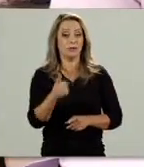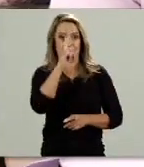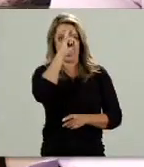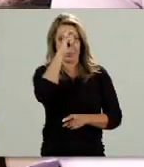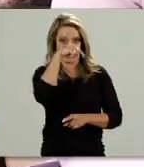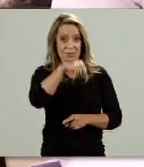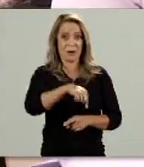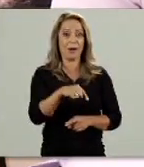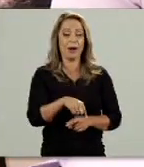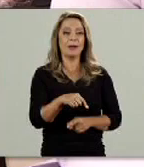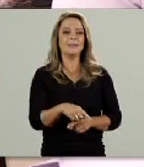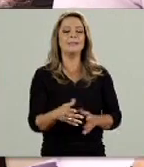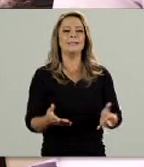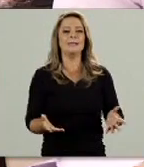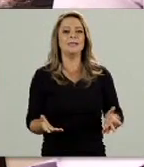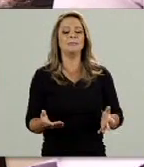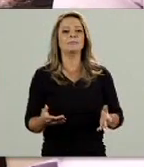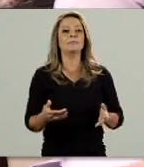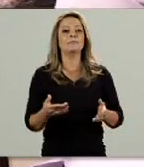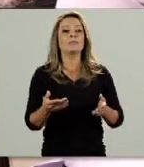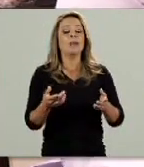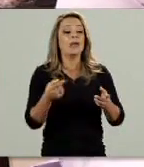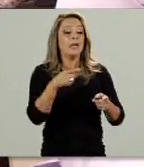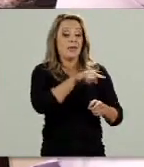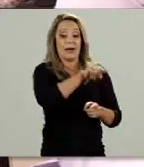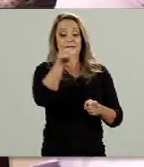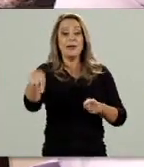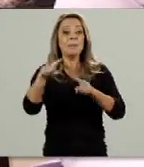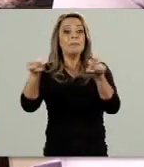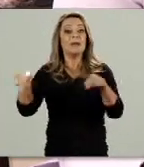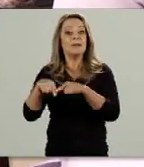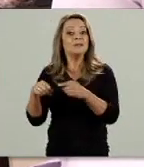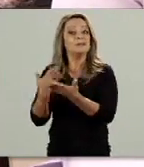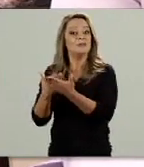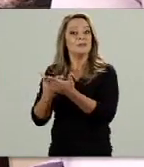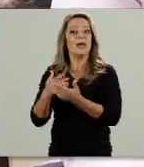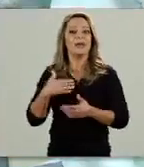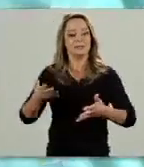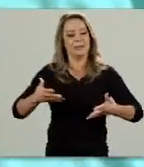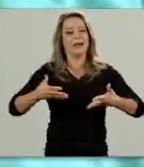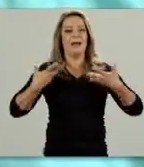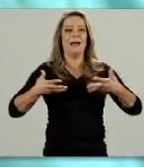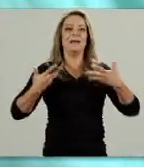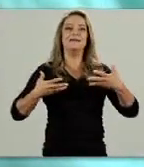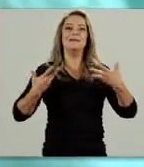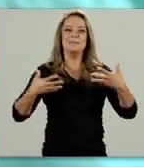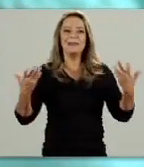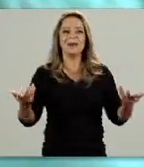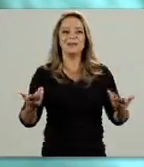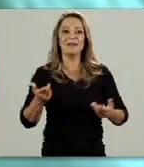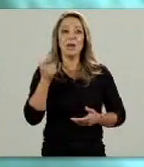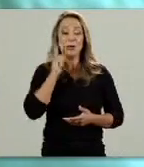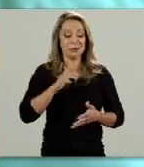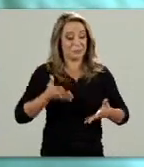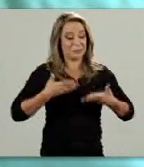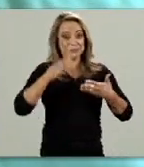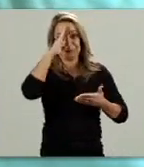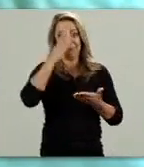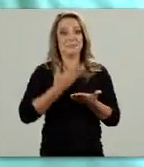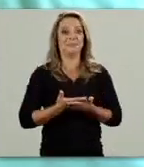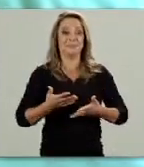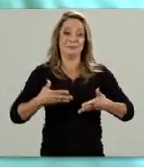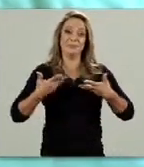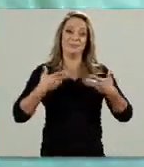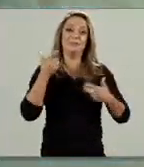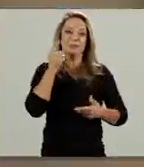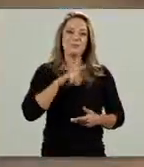quando está em tratamento no hospital que frequenta a classe, ela ganha um ânimo. Ela tem um ganho de